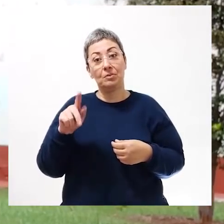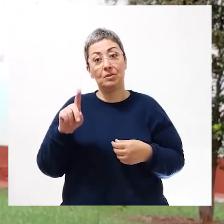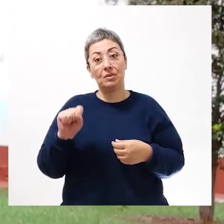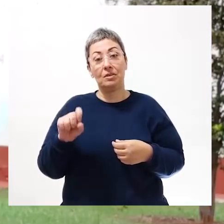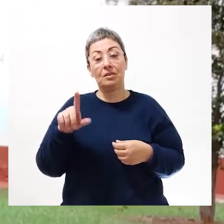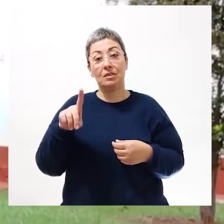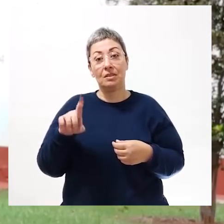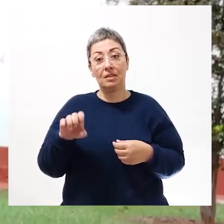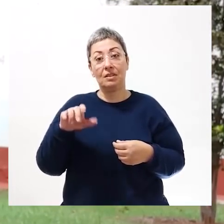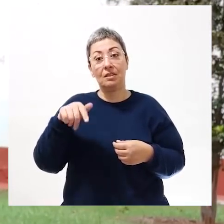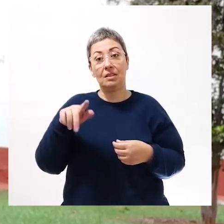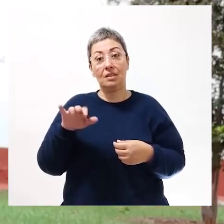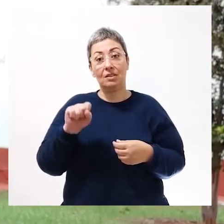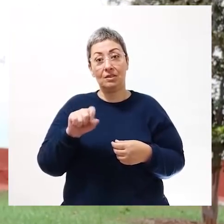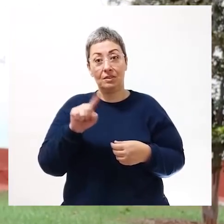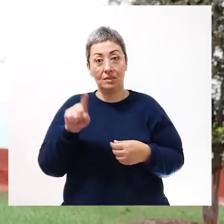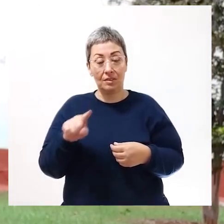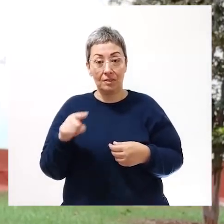Queiroz.